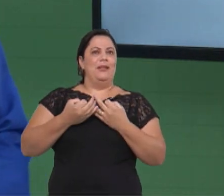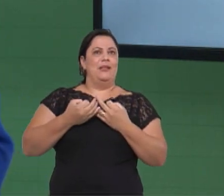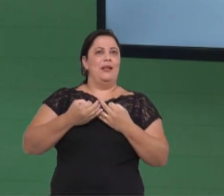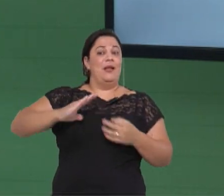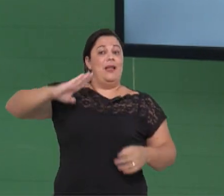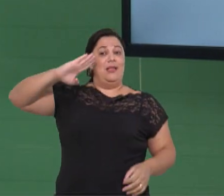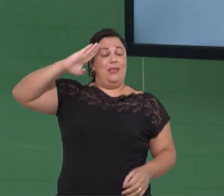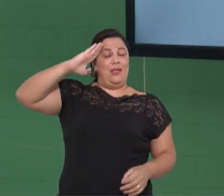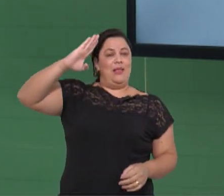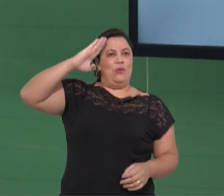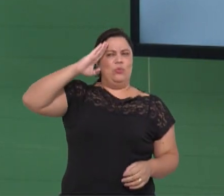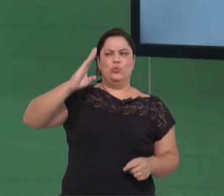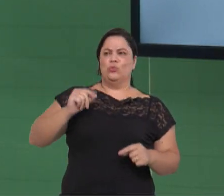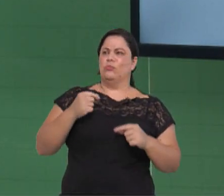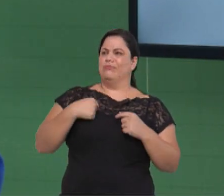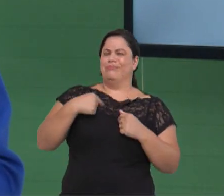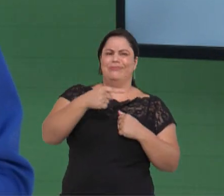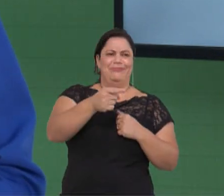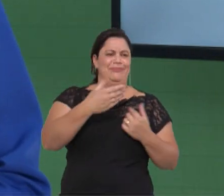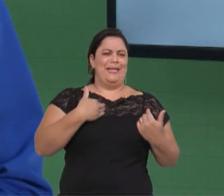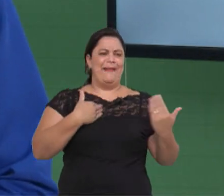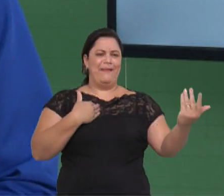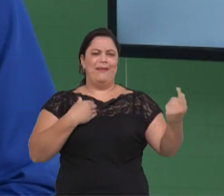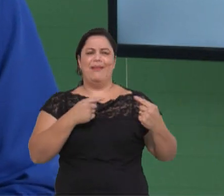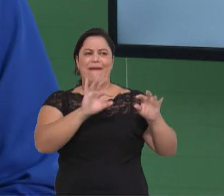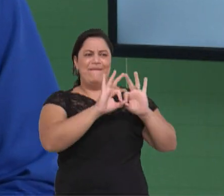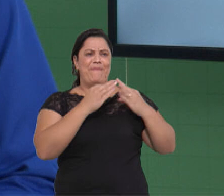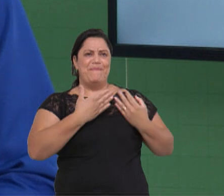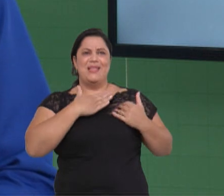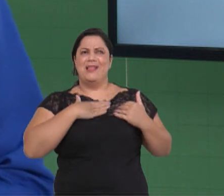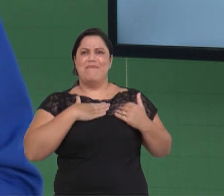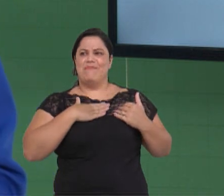para o lado dos revolucionários.